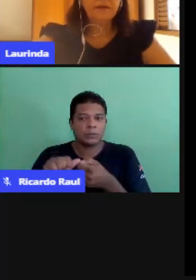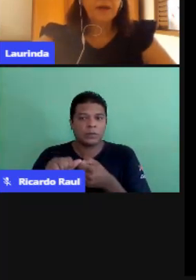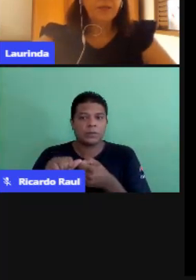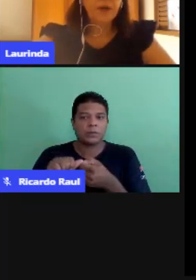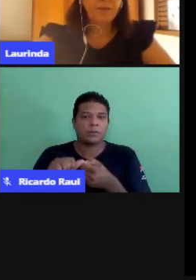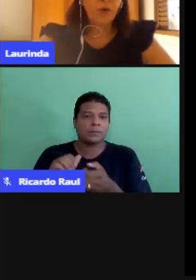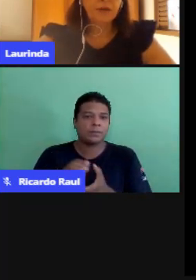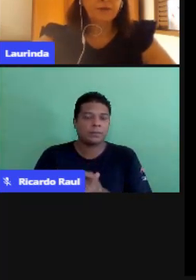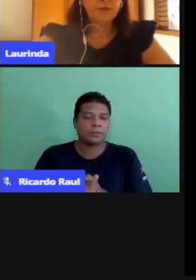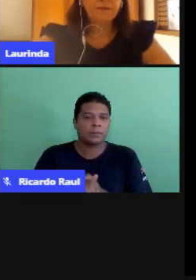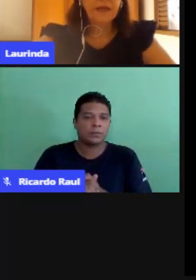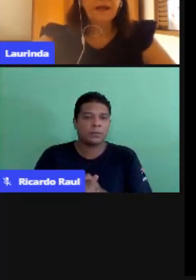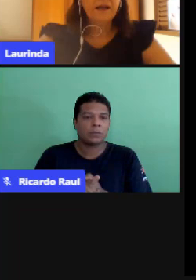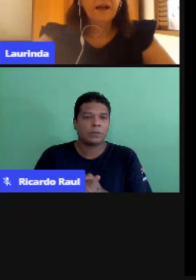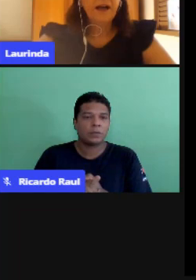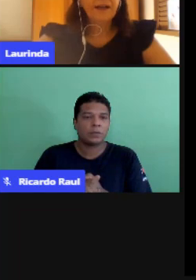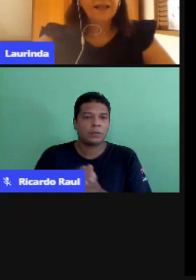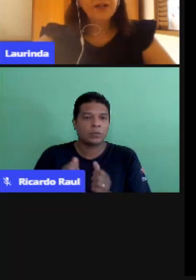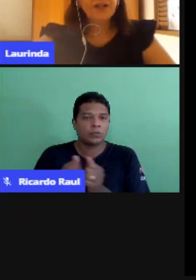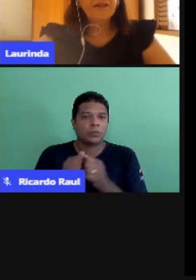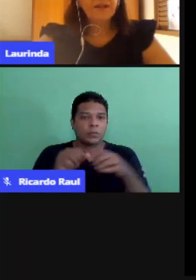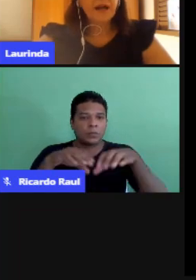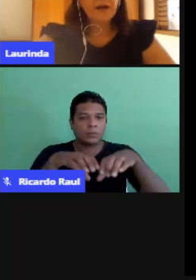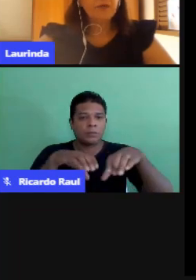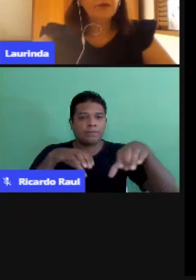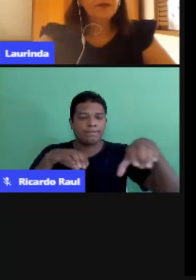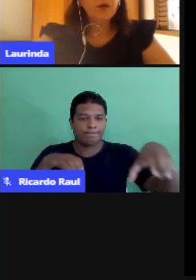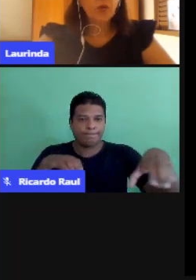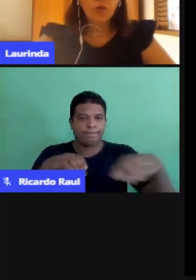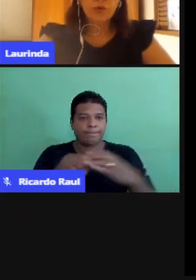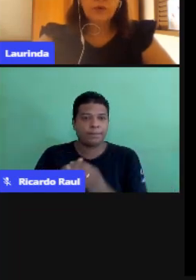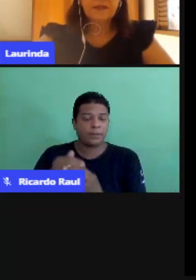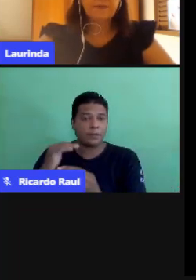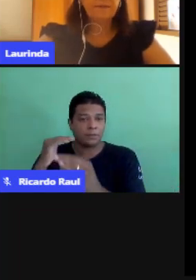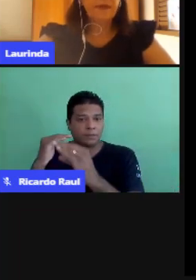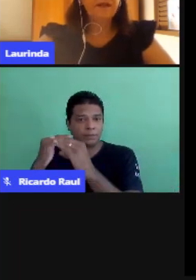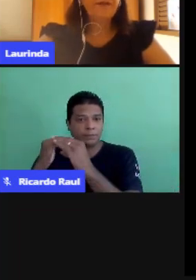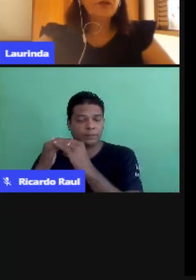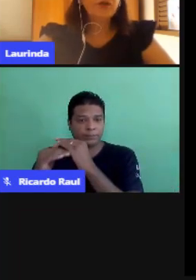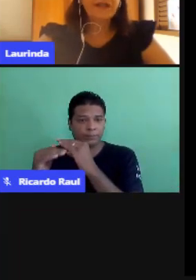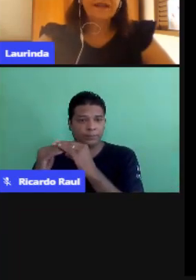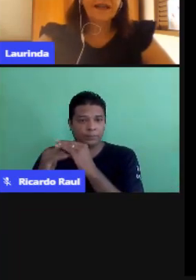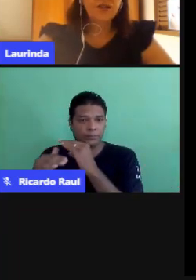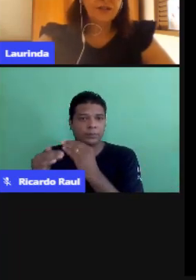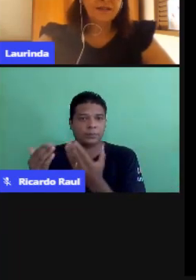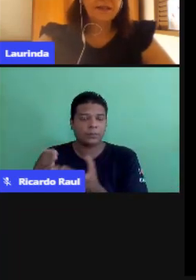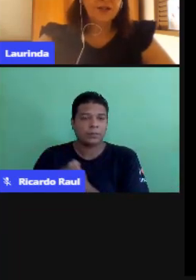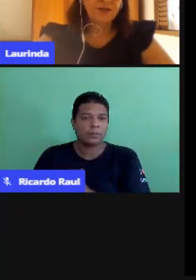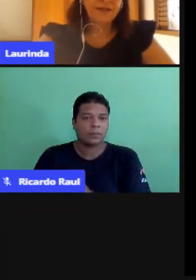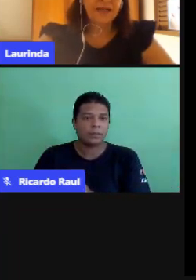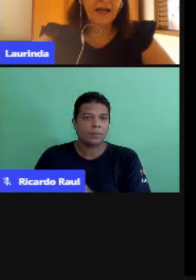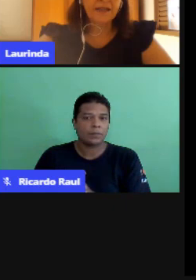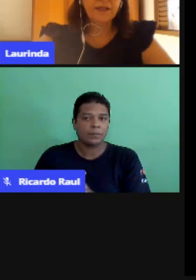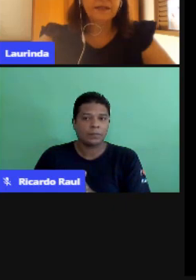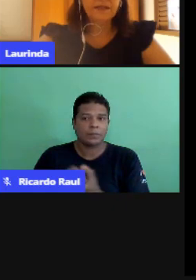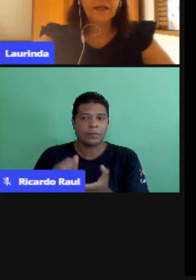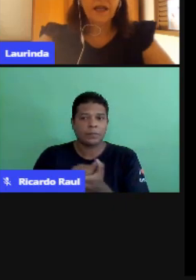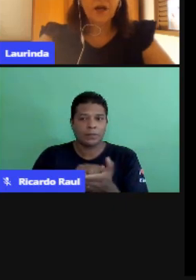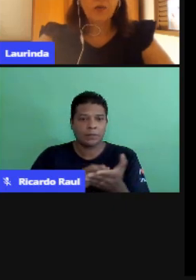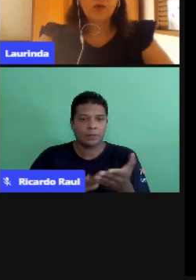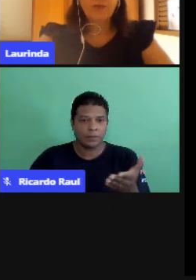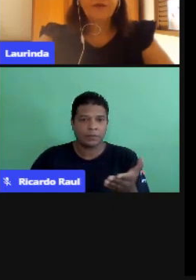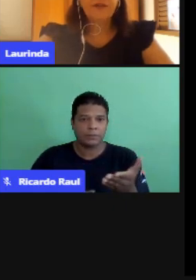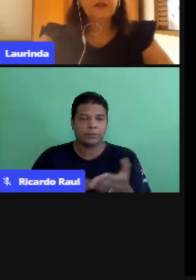acompanhamento em tempo remoto? Além de enviar conteúdos pela funcionalidade das